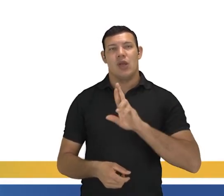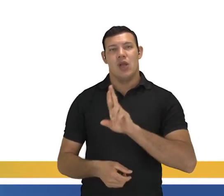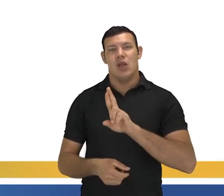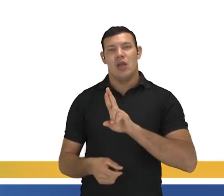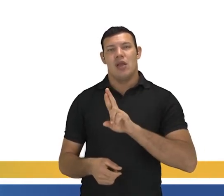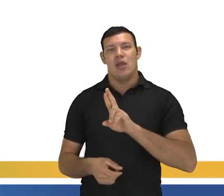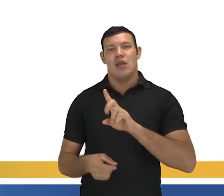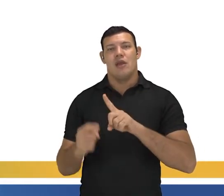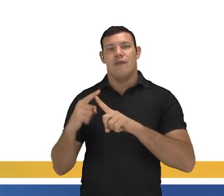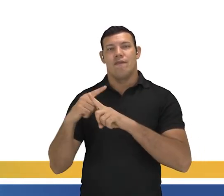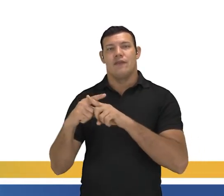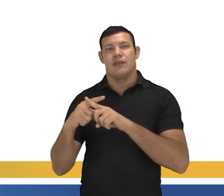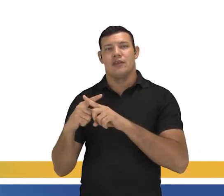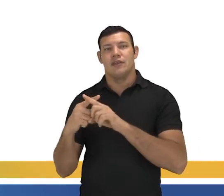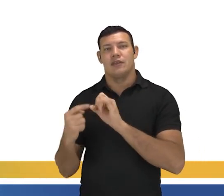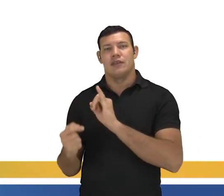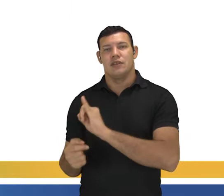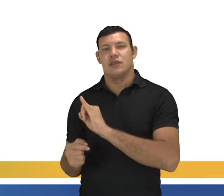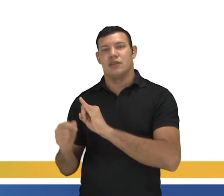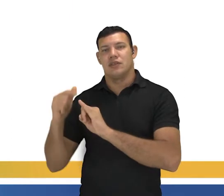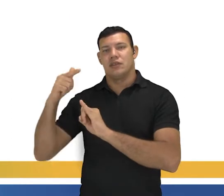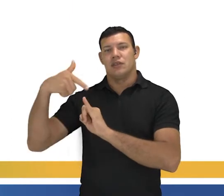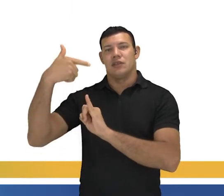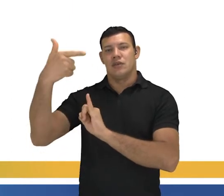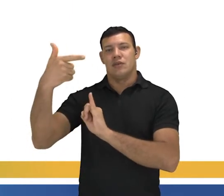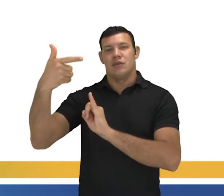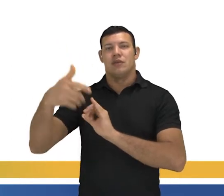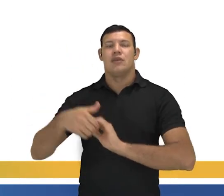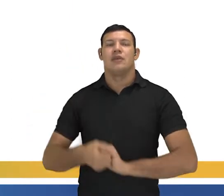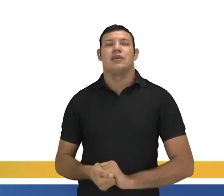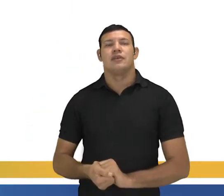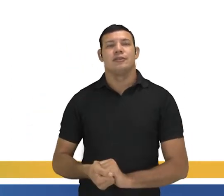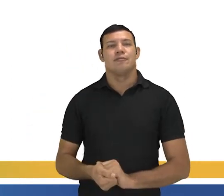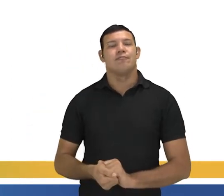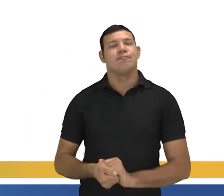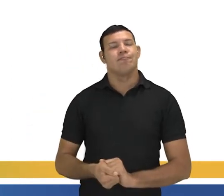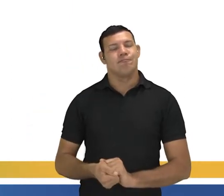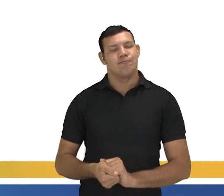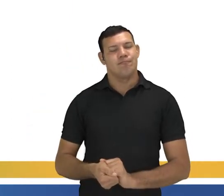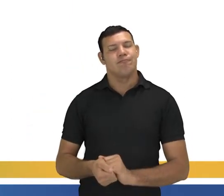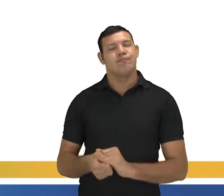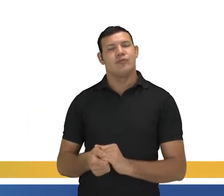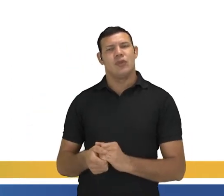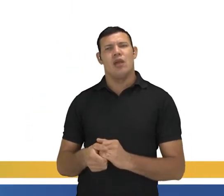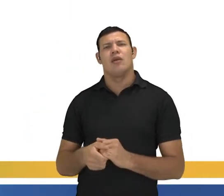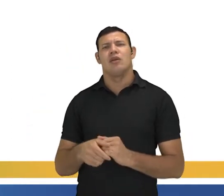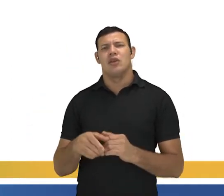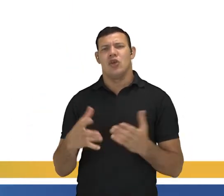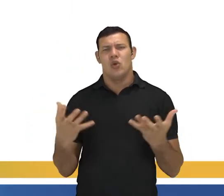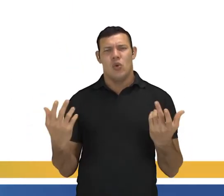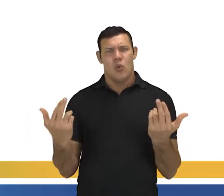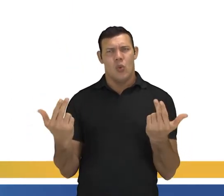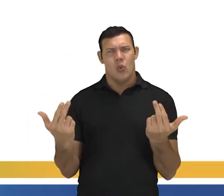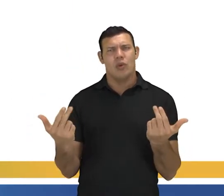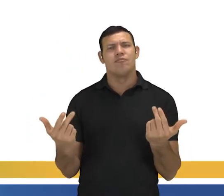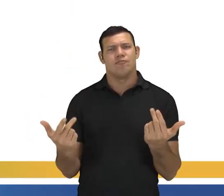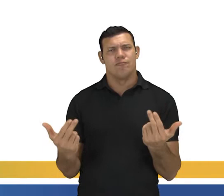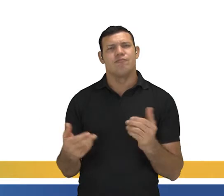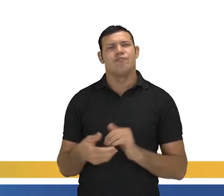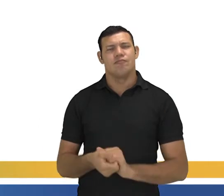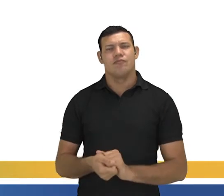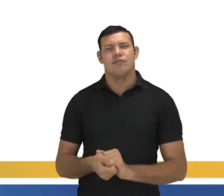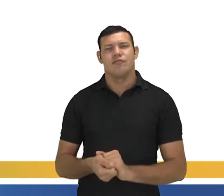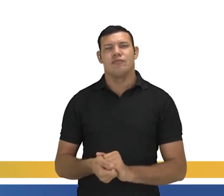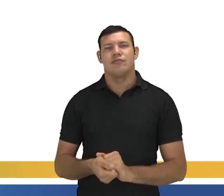associação de resistores em série, a potência dissipada em cada resistor é diretamente proporcional à sua